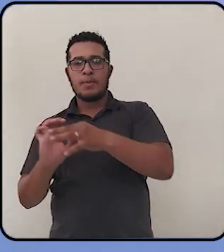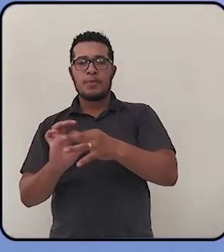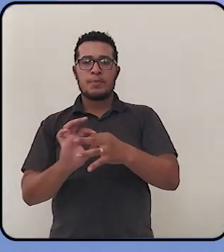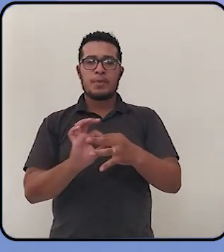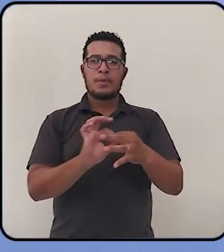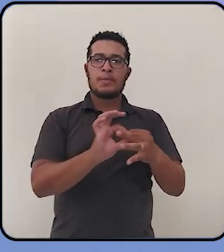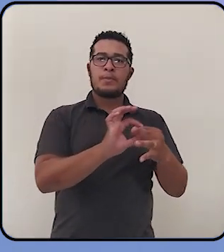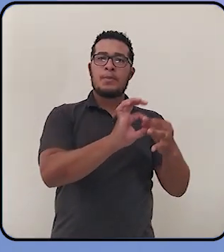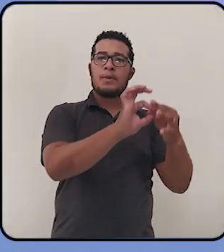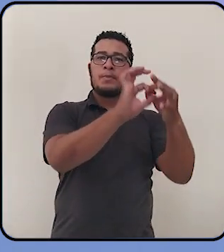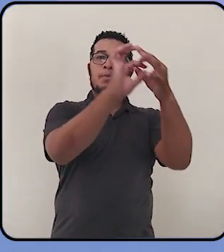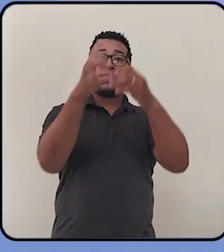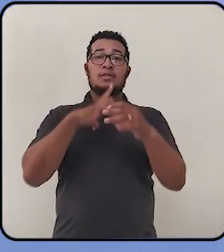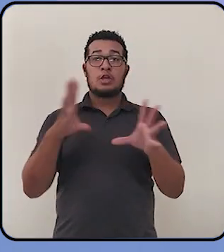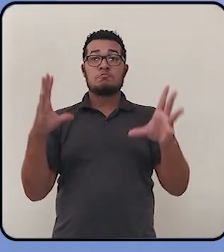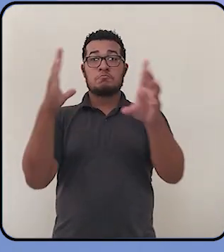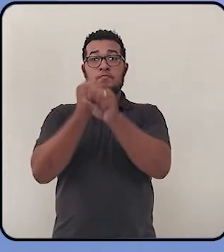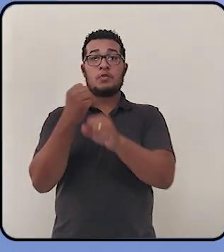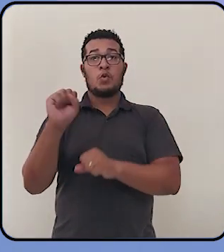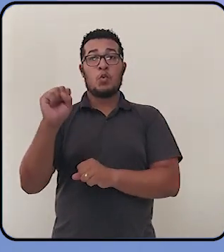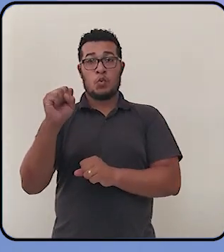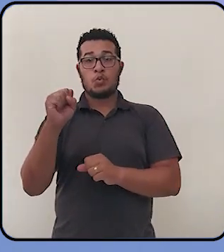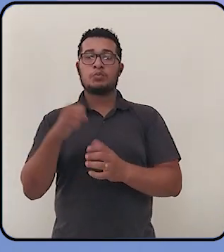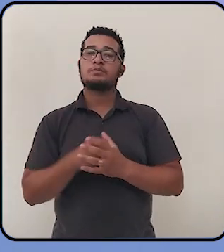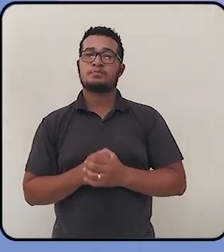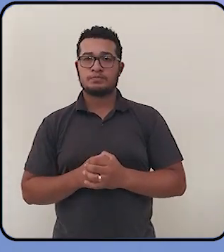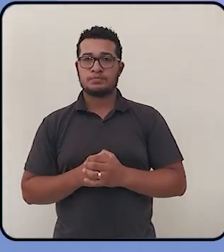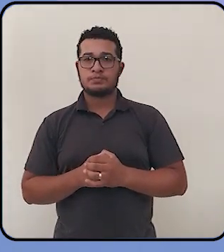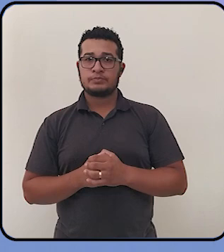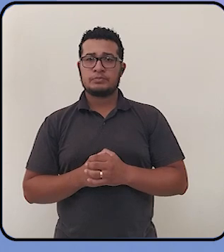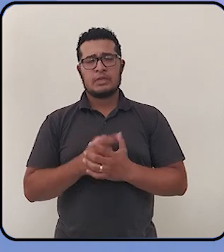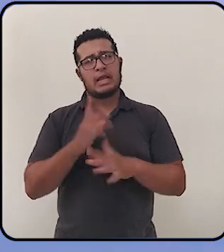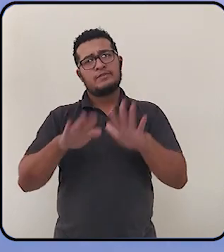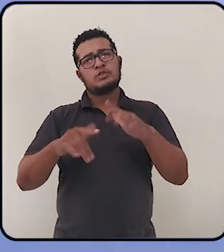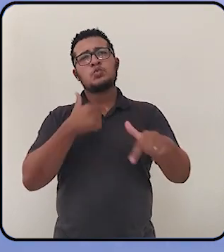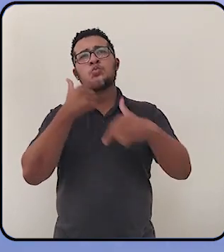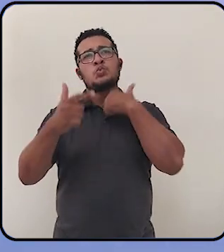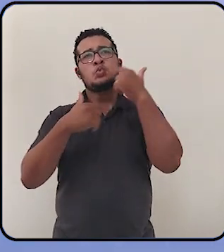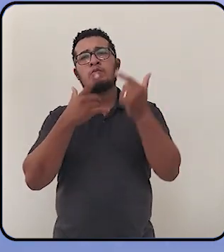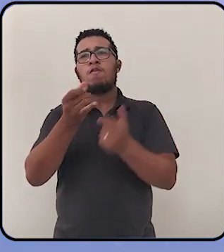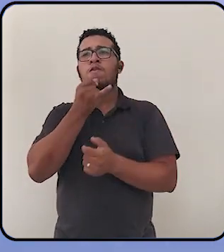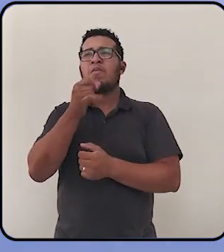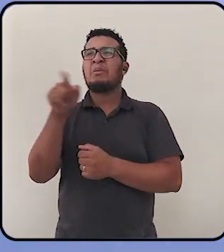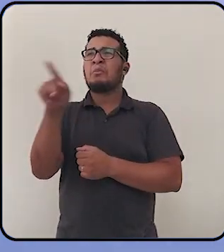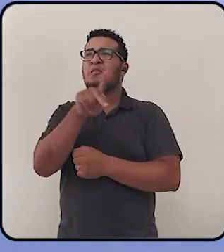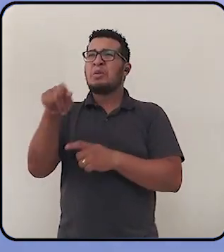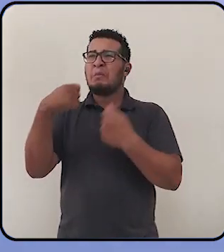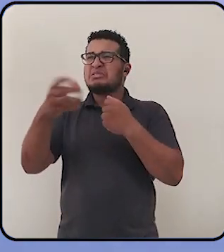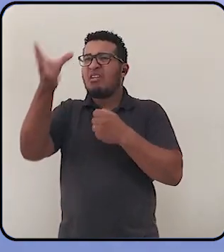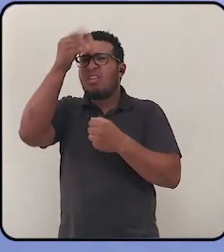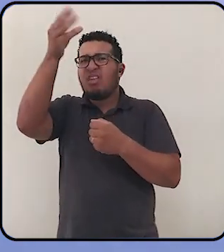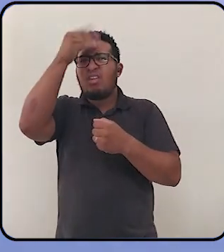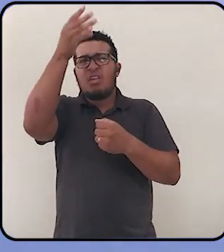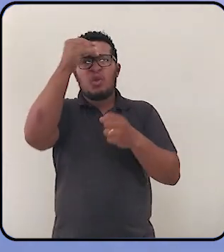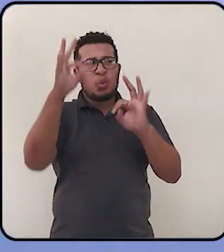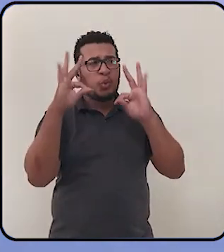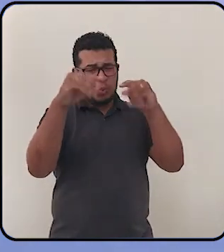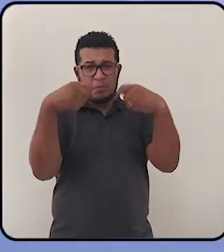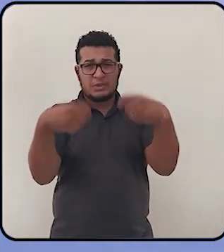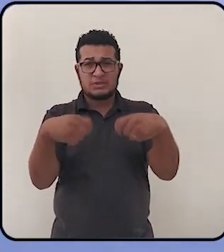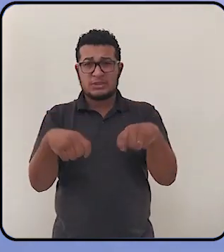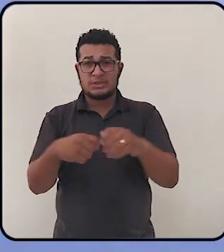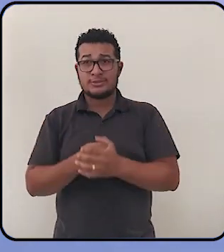8 pontos subcolaterais. Aí vocês poderiam me perguntar, professor, preciso decorar isso